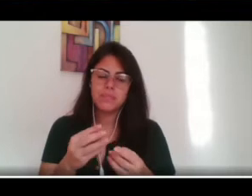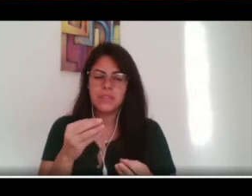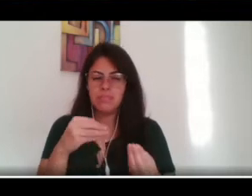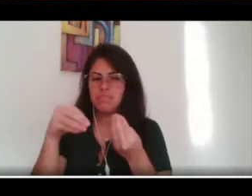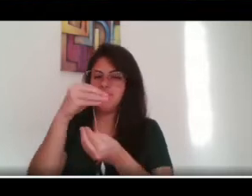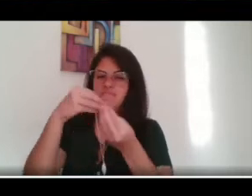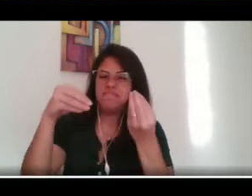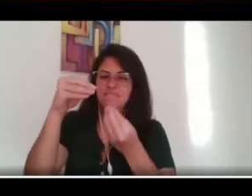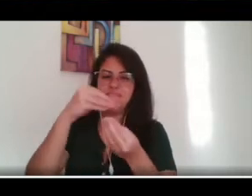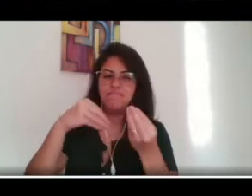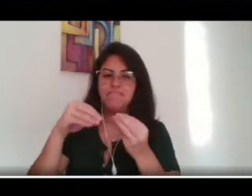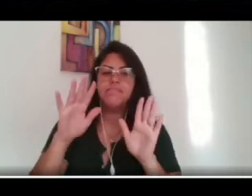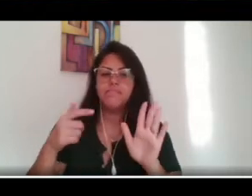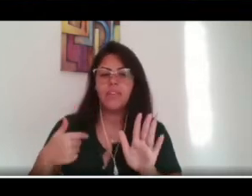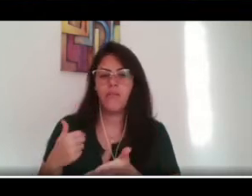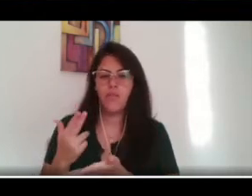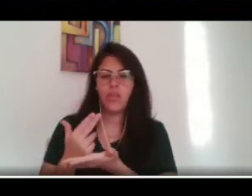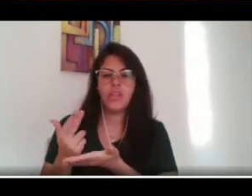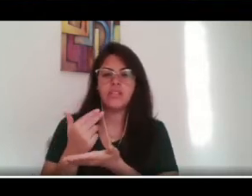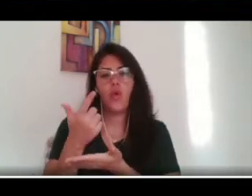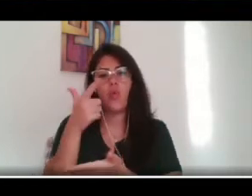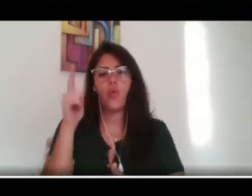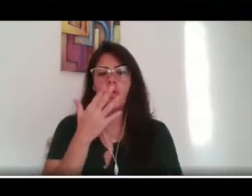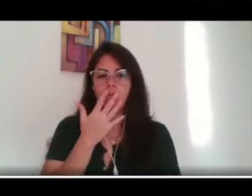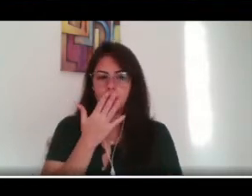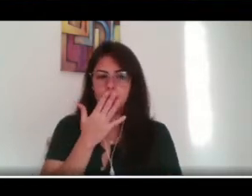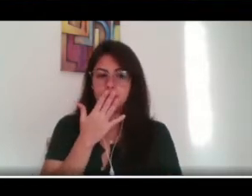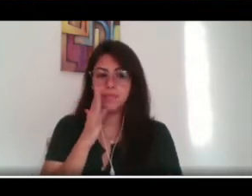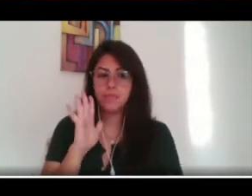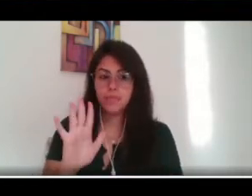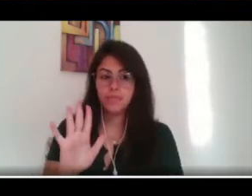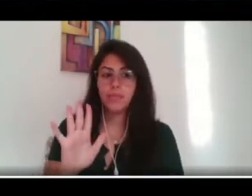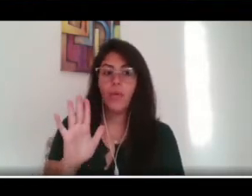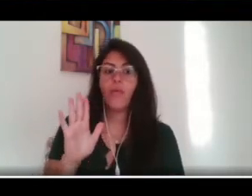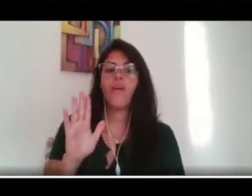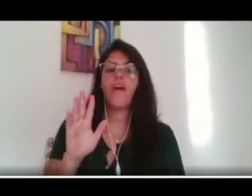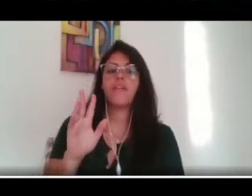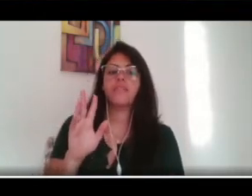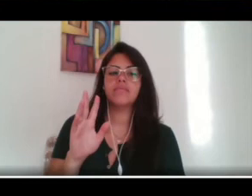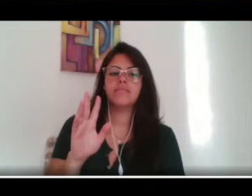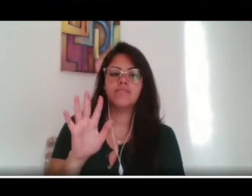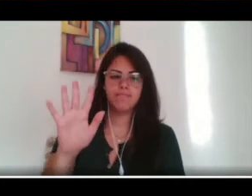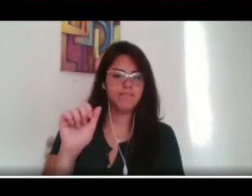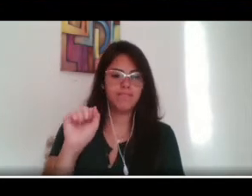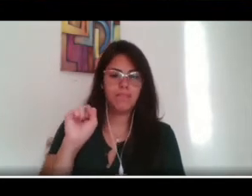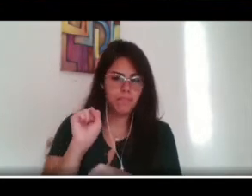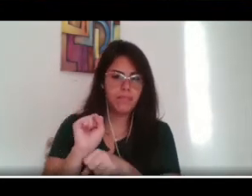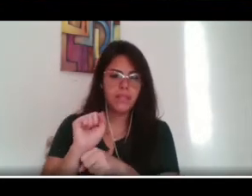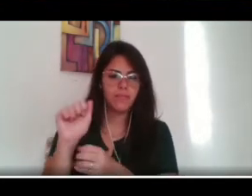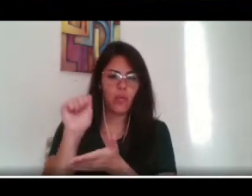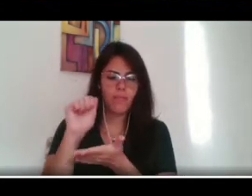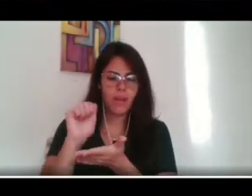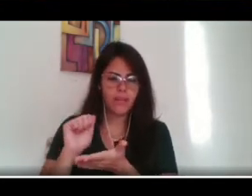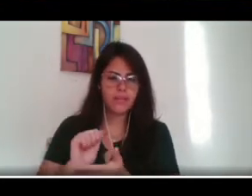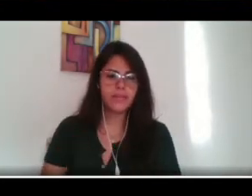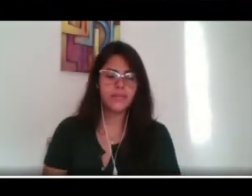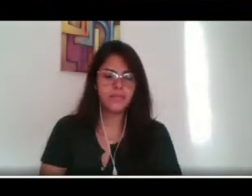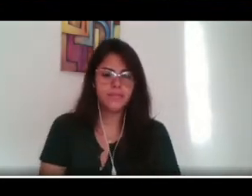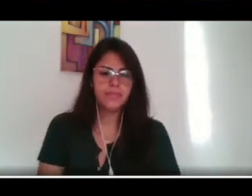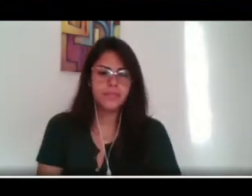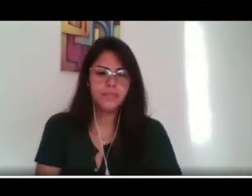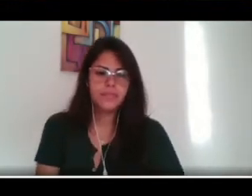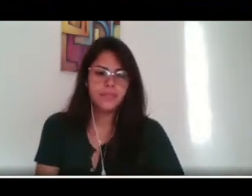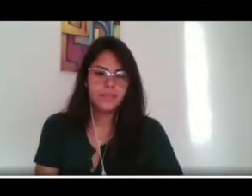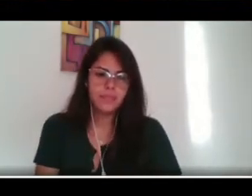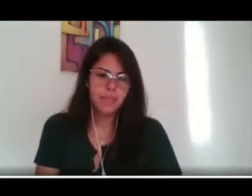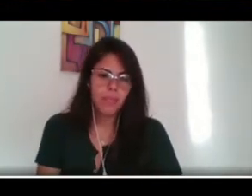ó. Deixa eu apagar isso aqui. A minha velocidade V0 é